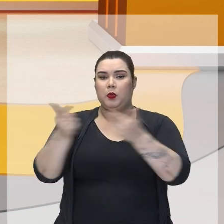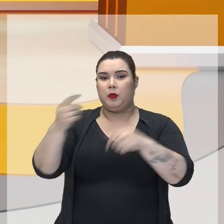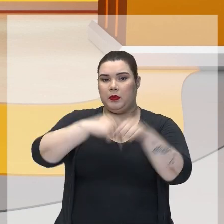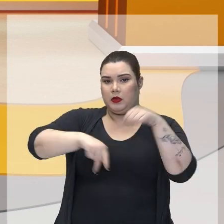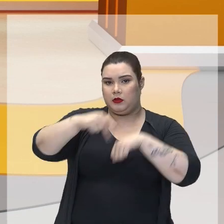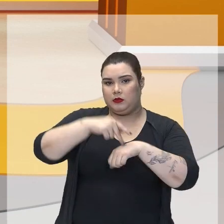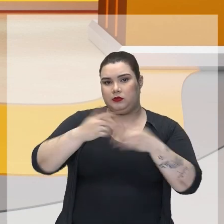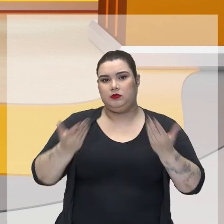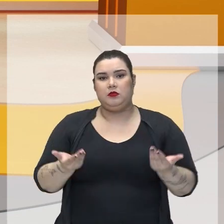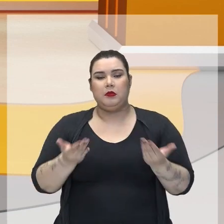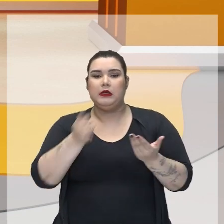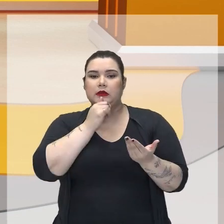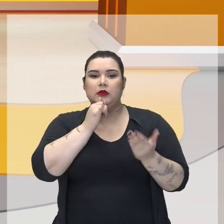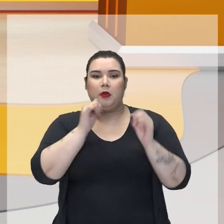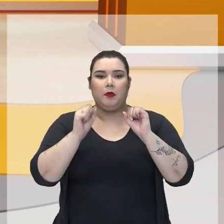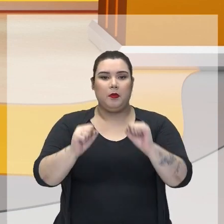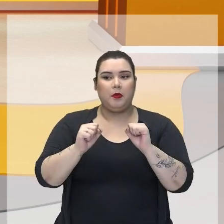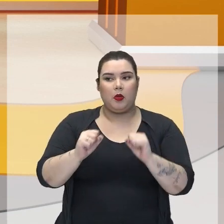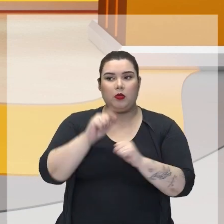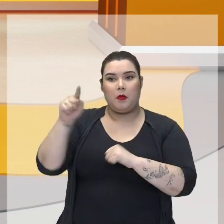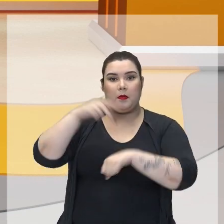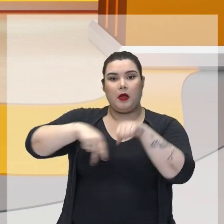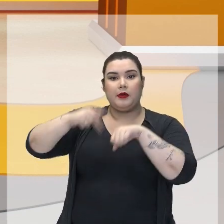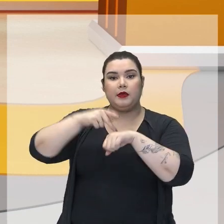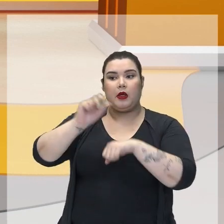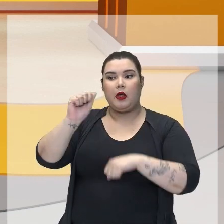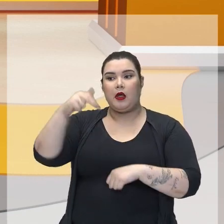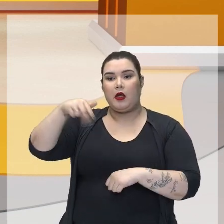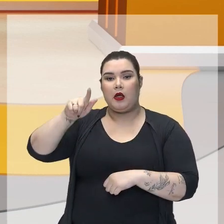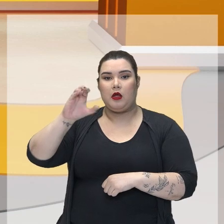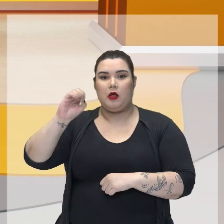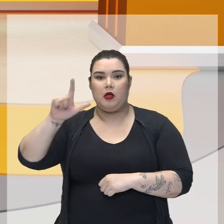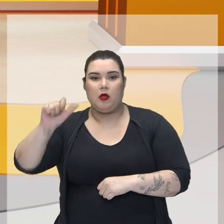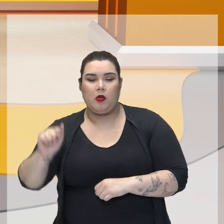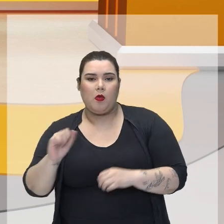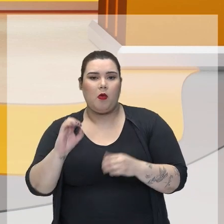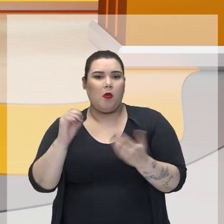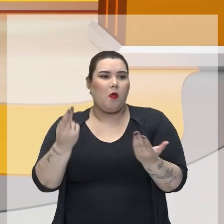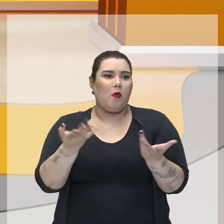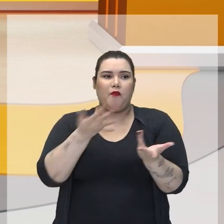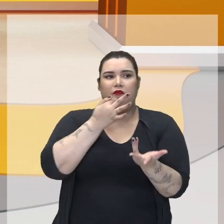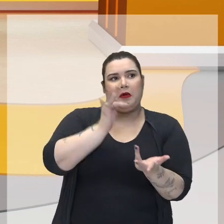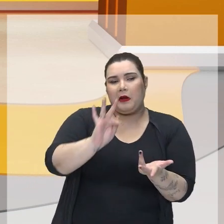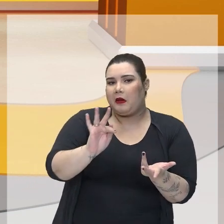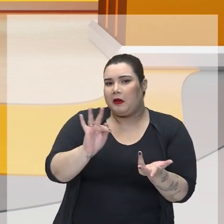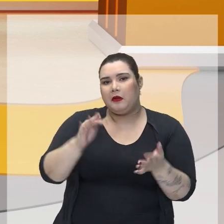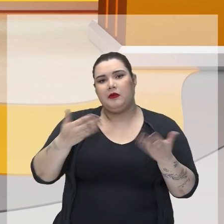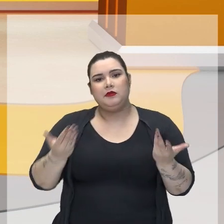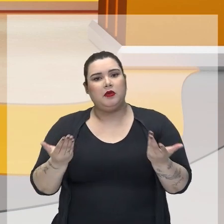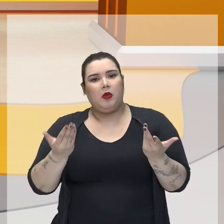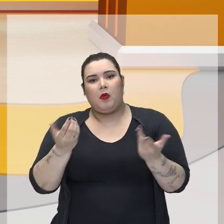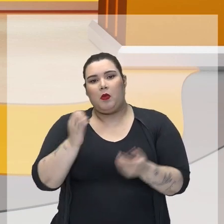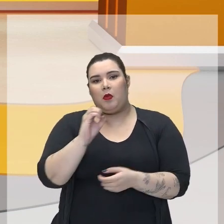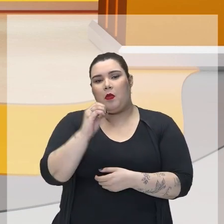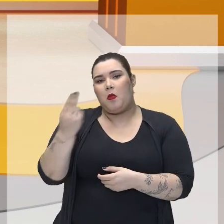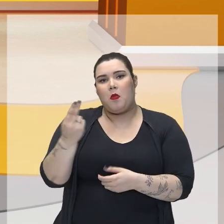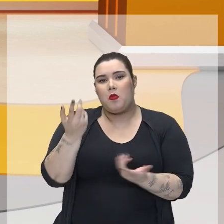ser com a Angola, né? Pode ser com a França, pode ser lá com a